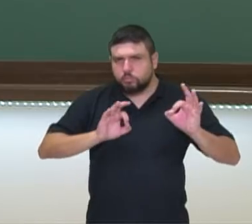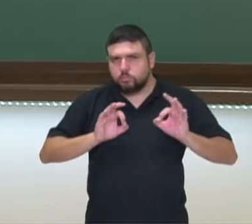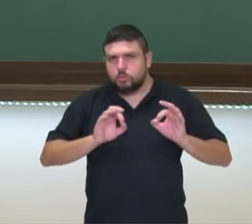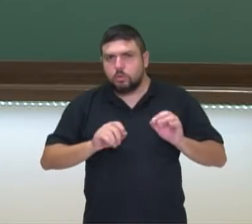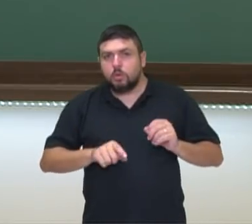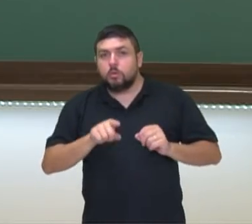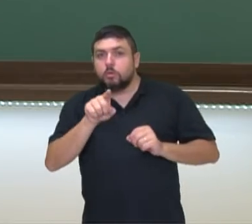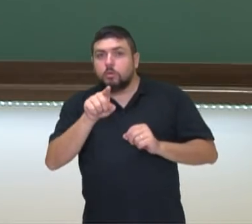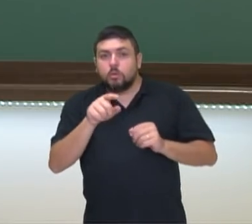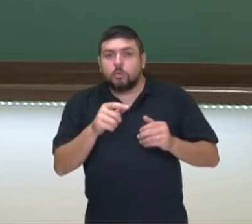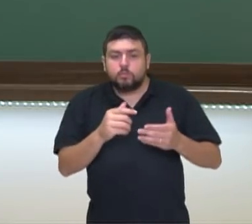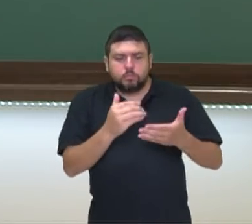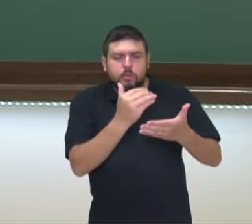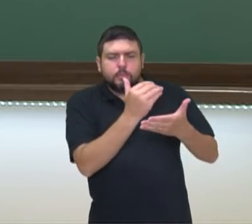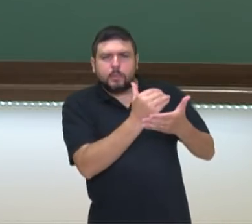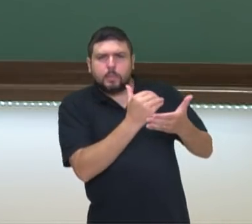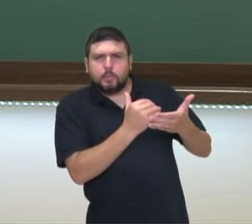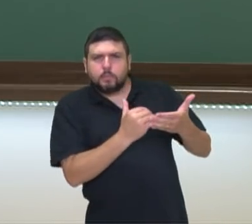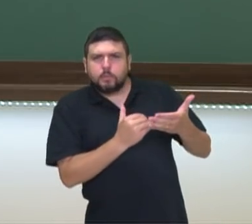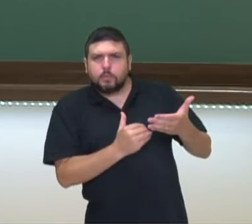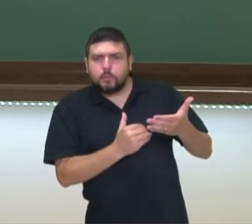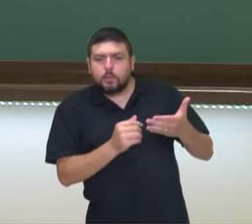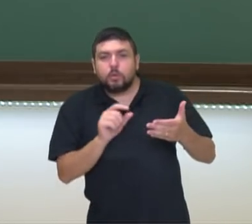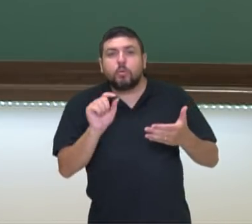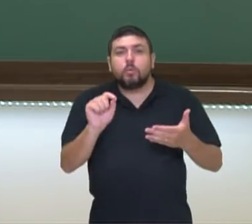os elementos que você vai colocar na sua história,